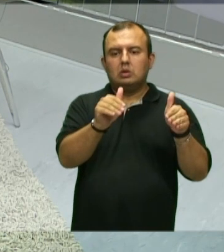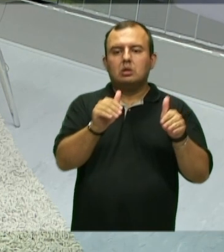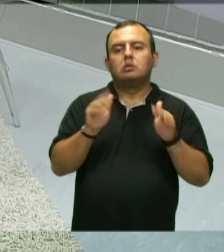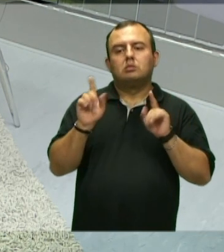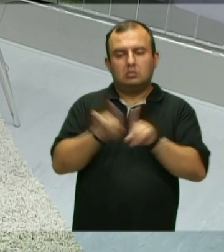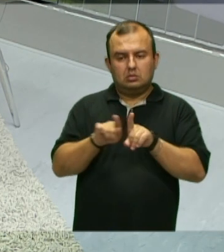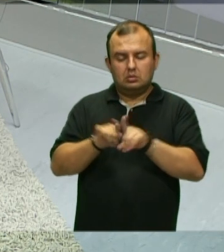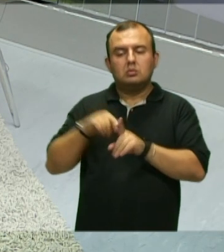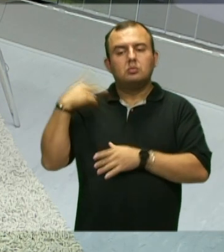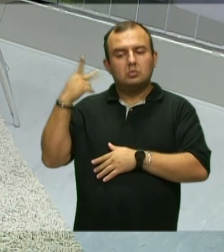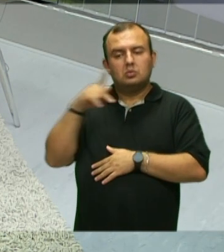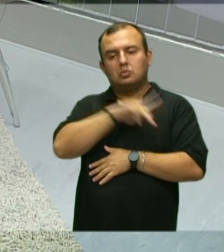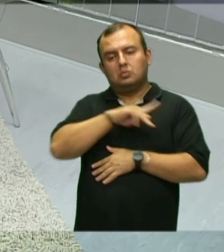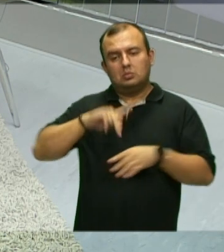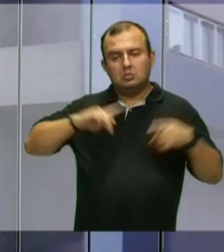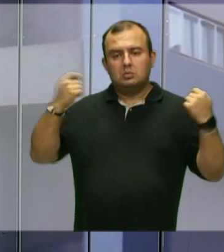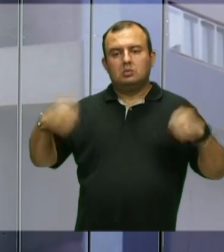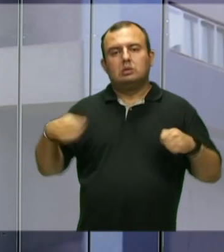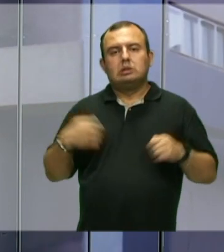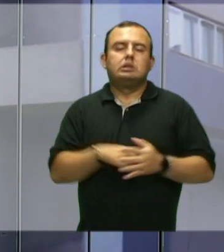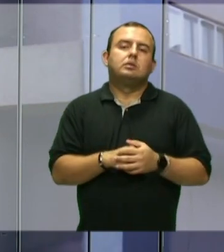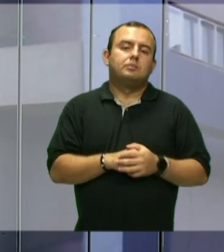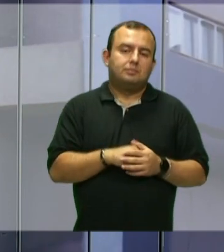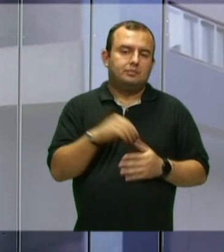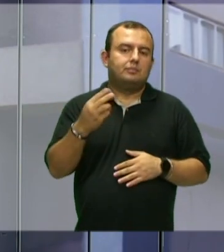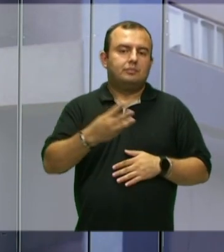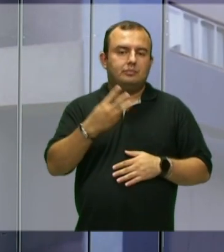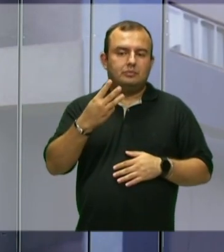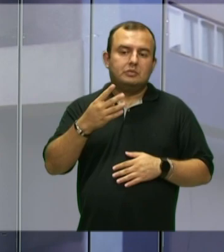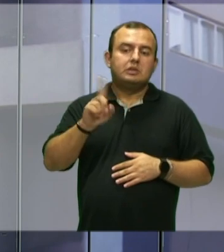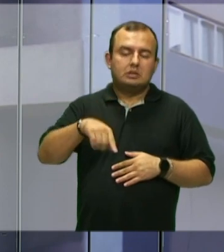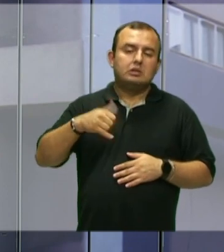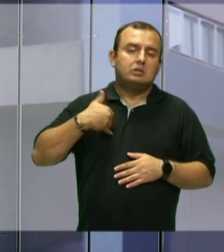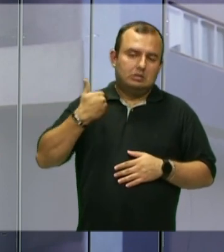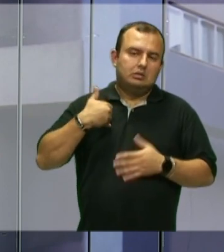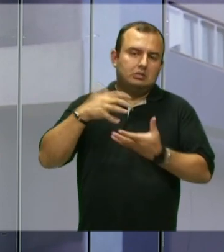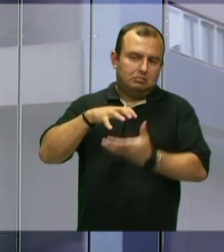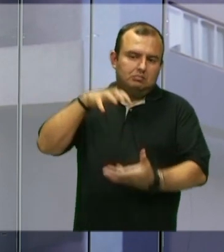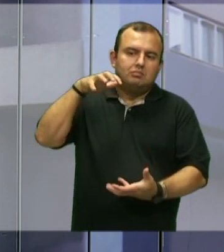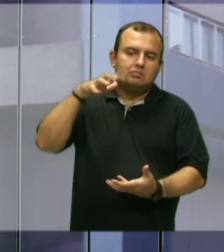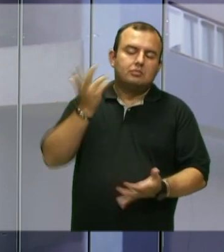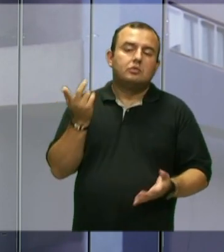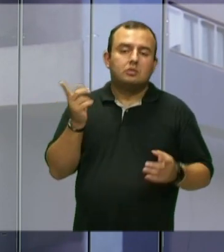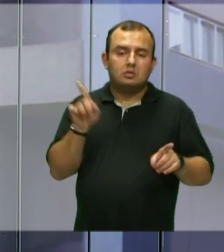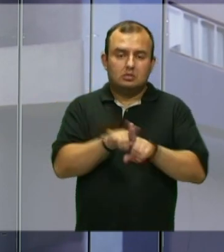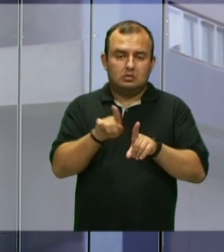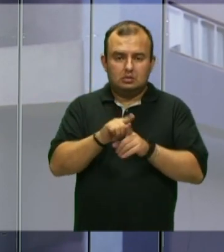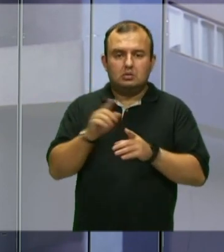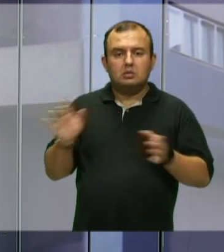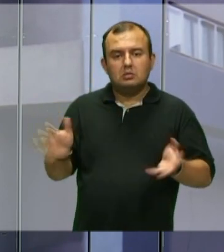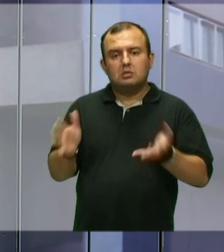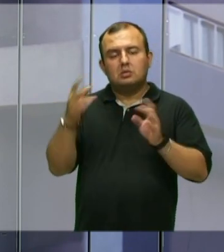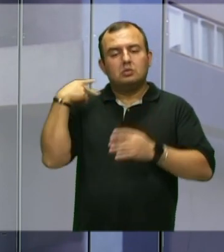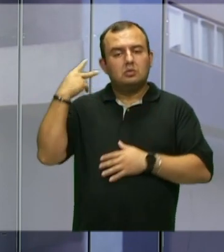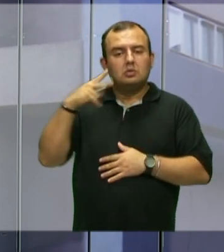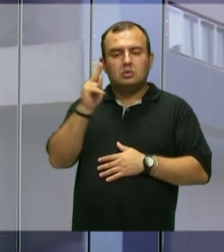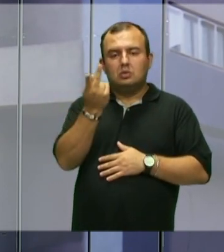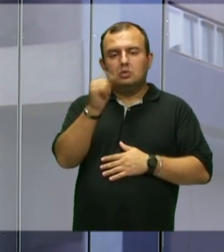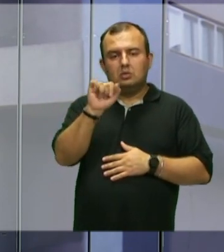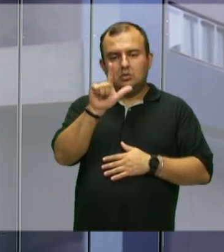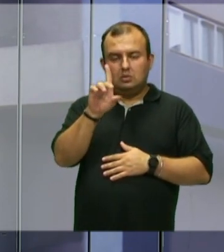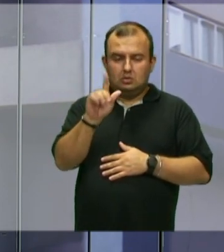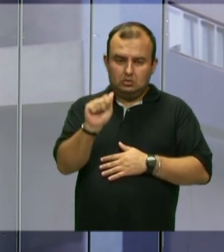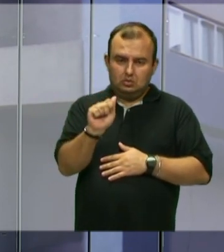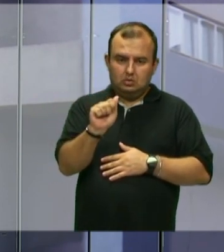precisa de política pública, não é, que vereador? são a terceira idade. Na verdade, essa iniciativa é da vereadora Hilda, né? Eu